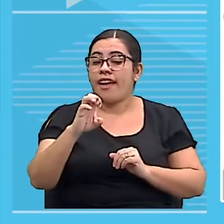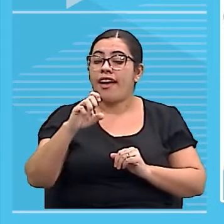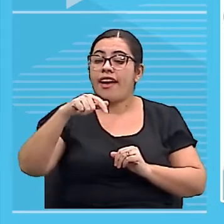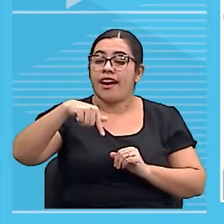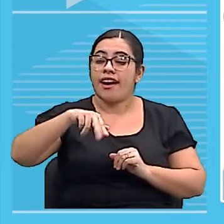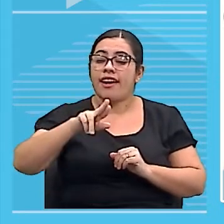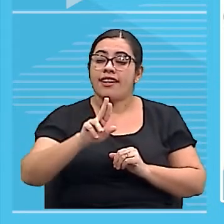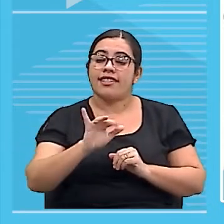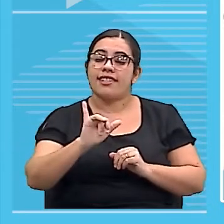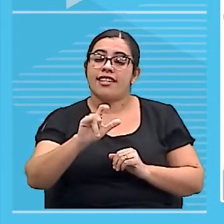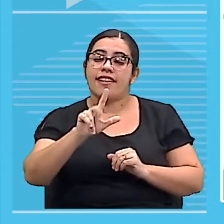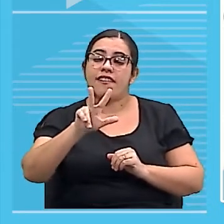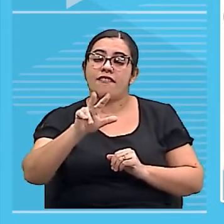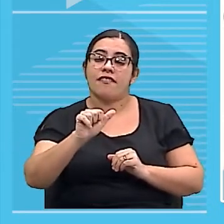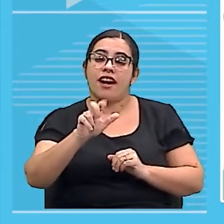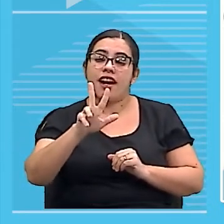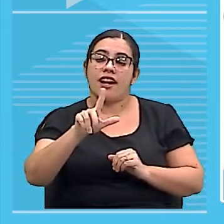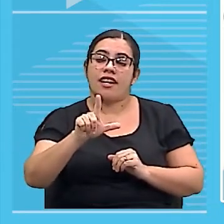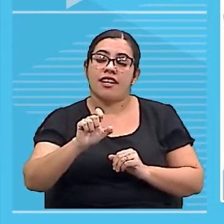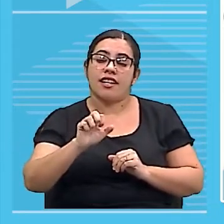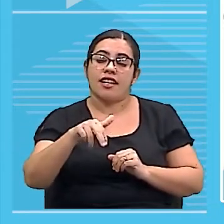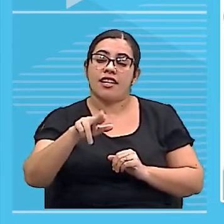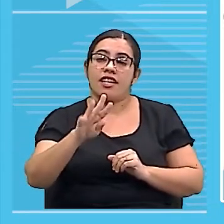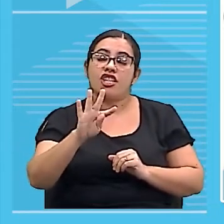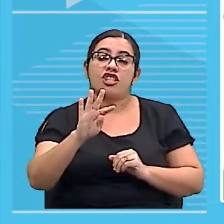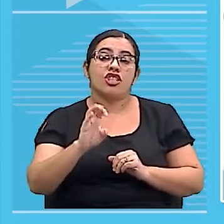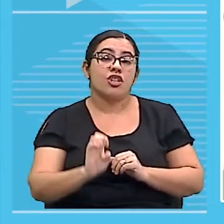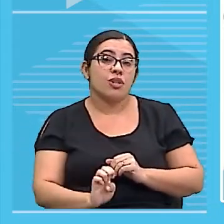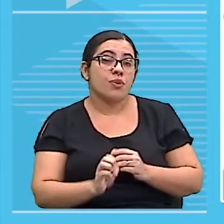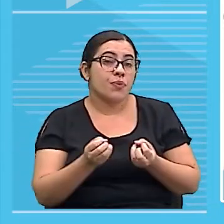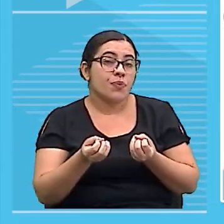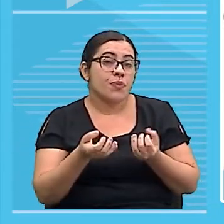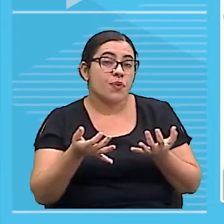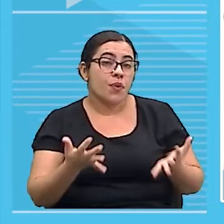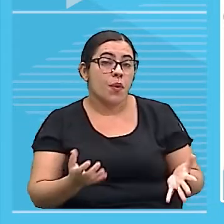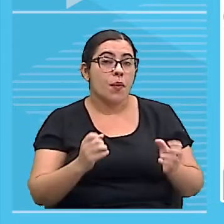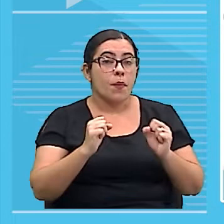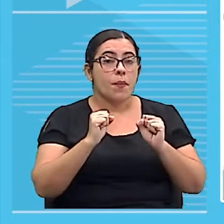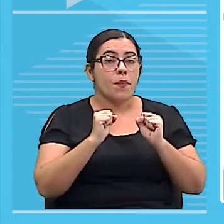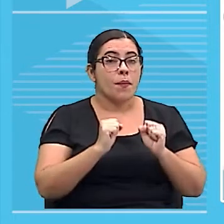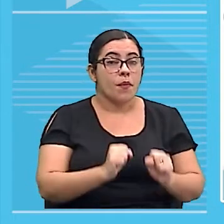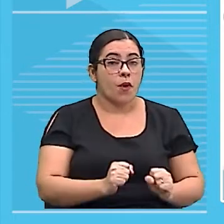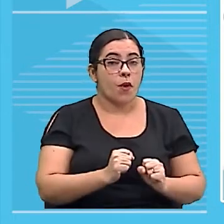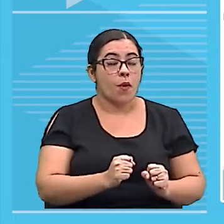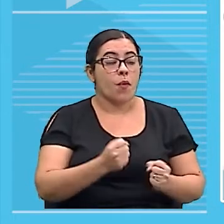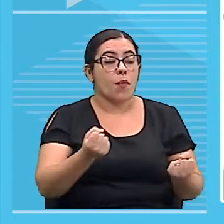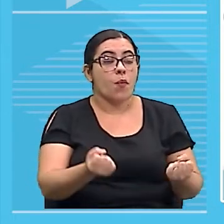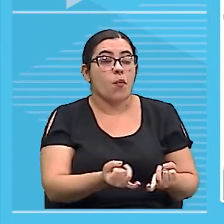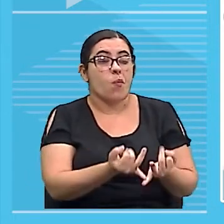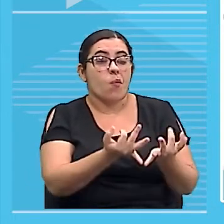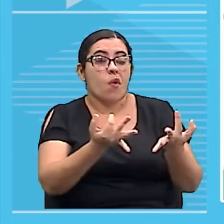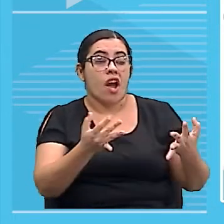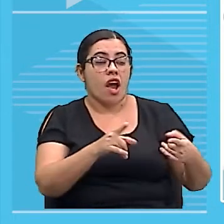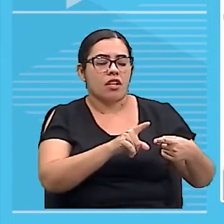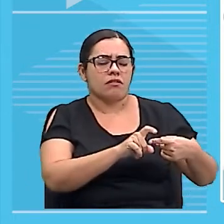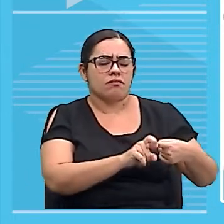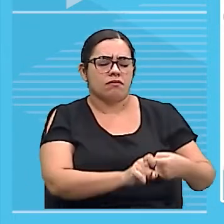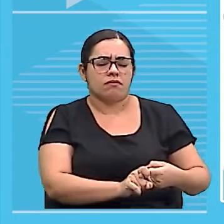e pode ser encontrada pela multiplicação do número de resistores